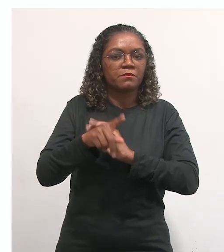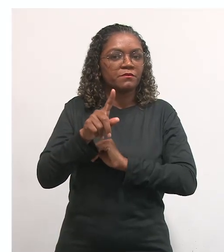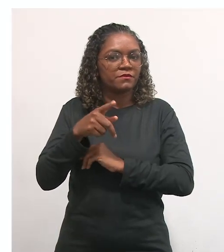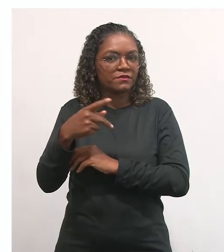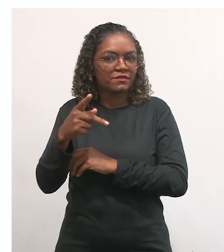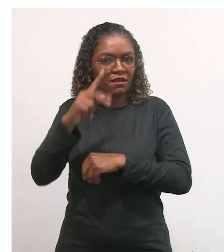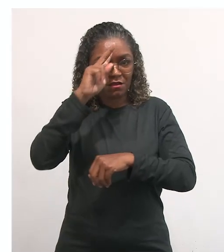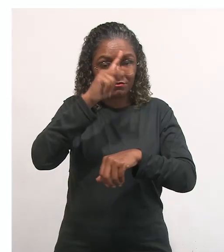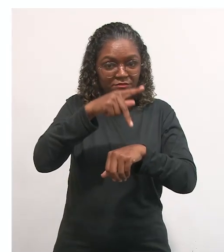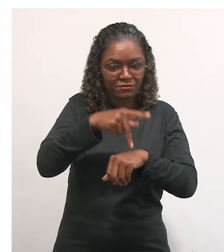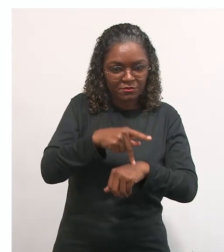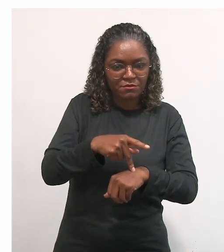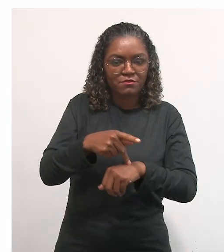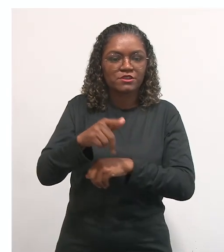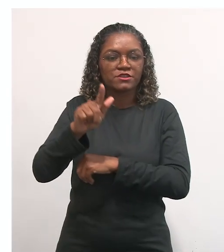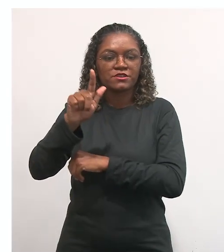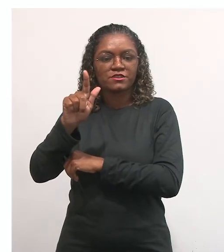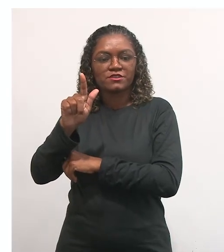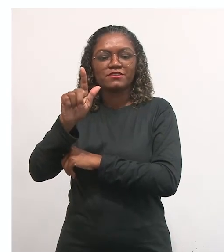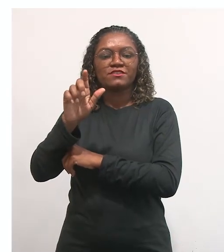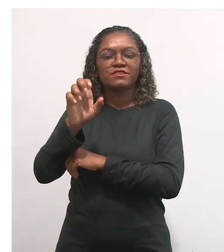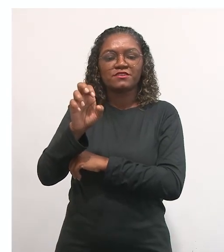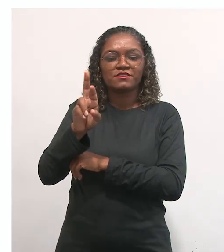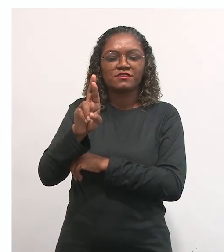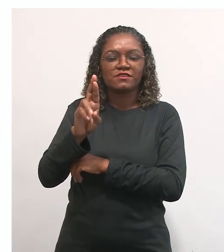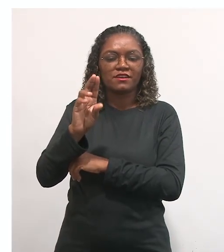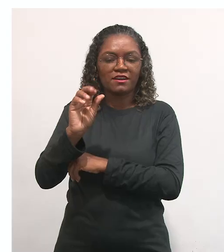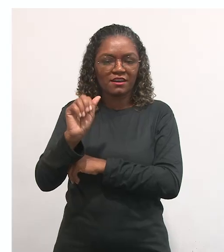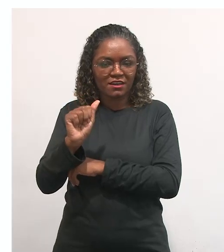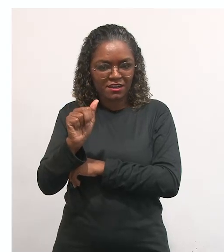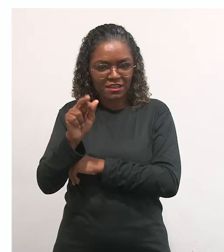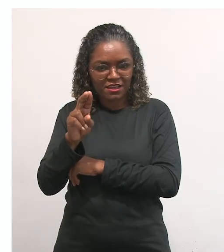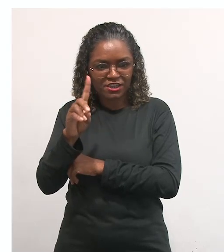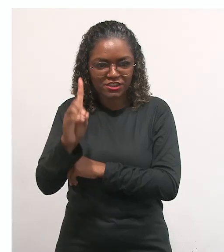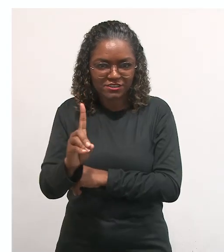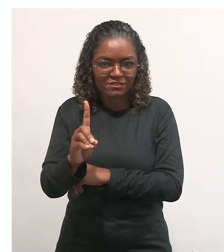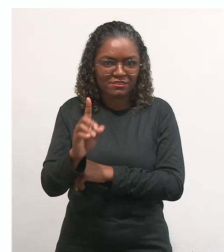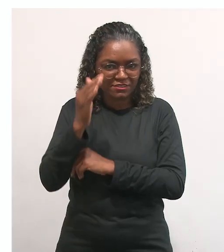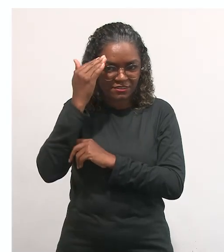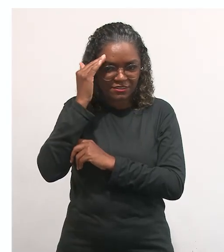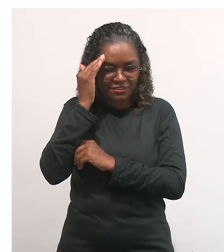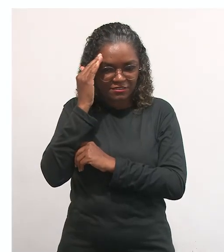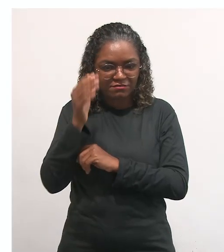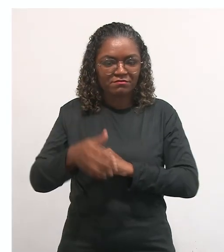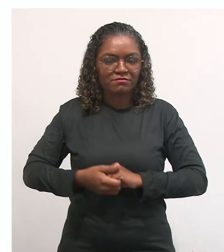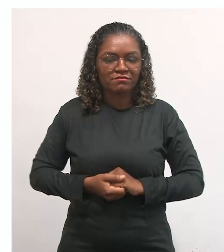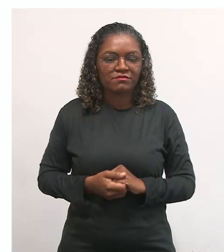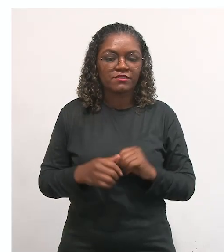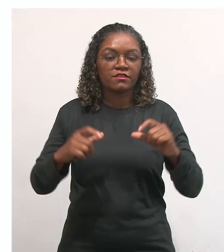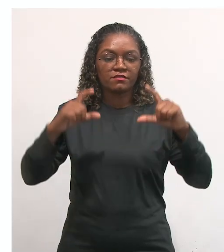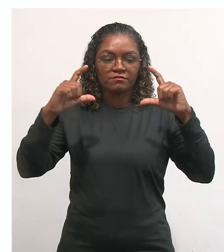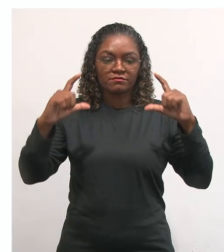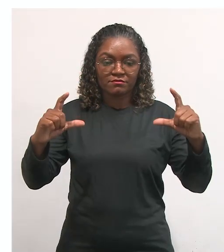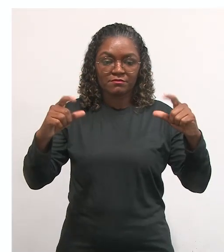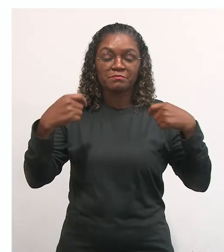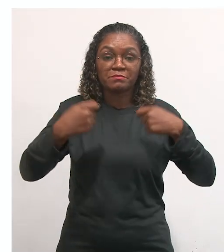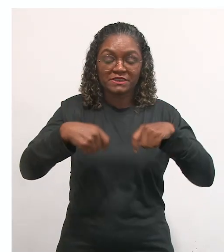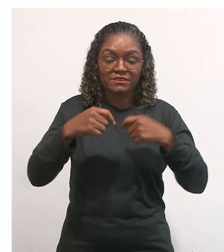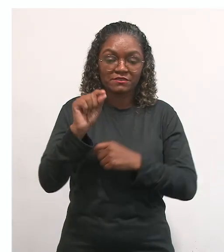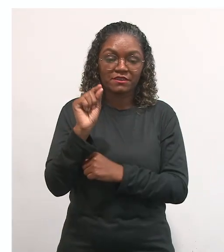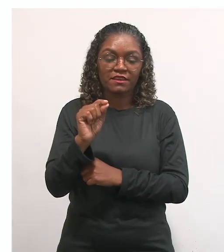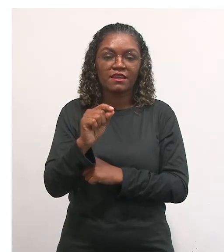do autor Gerard tá ó identifique o autor pelo sobrenome em letras